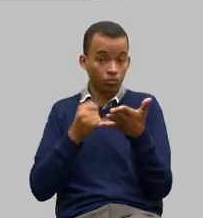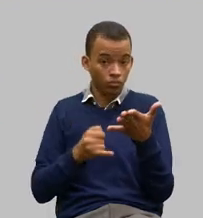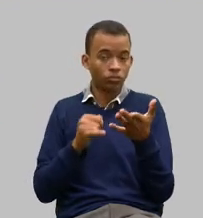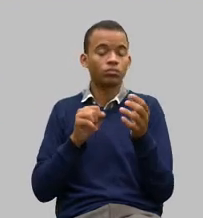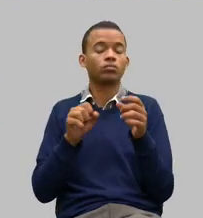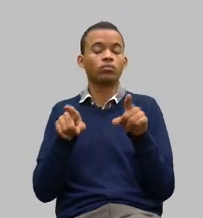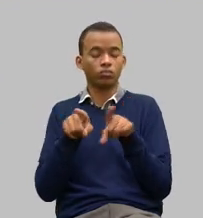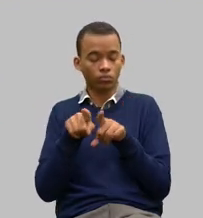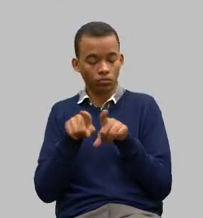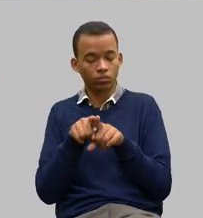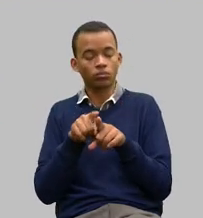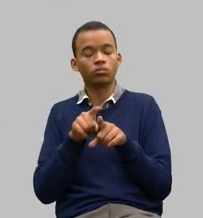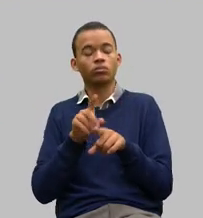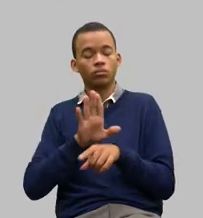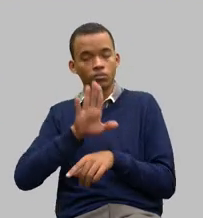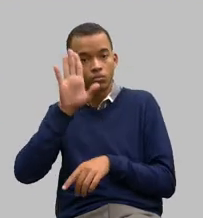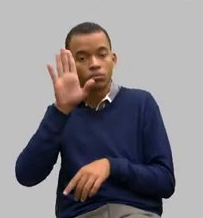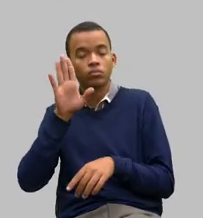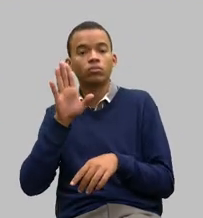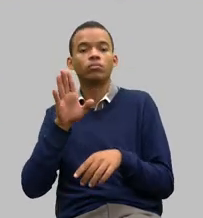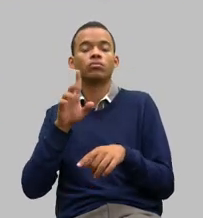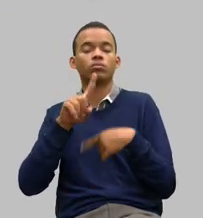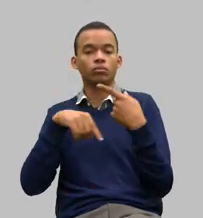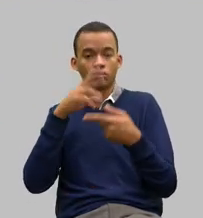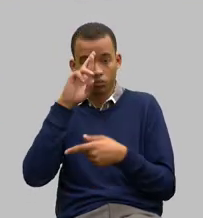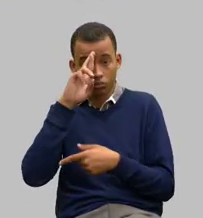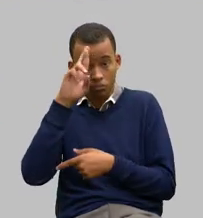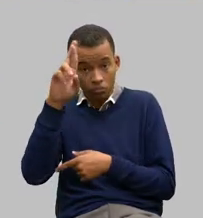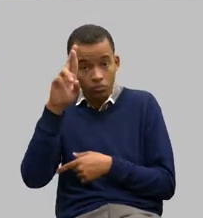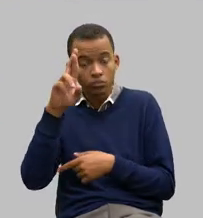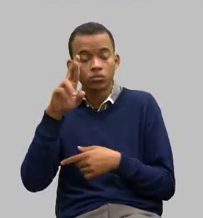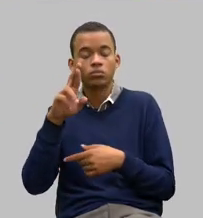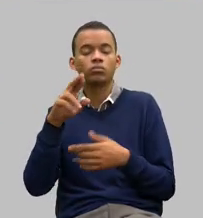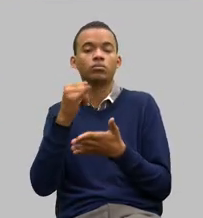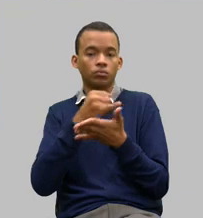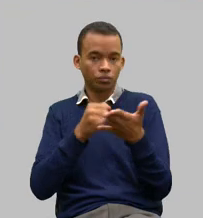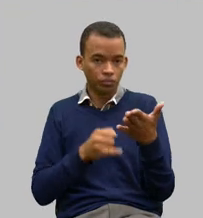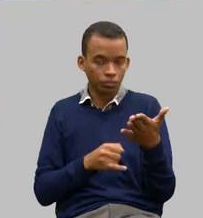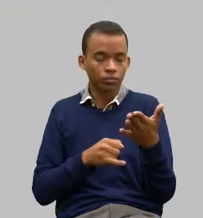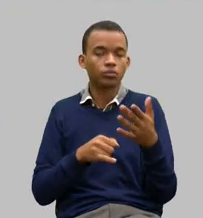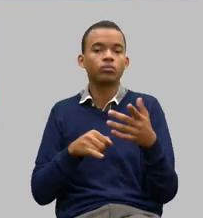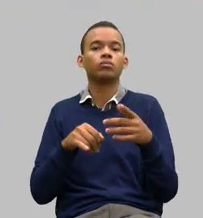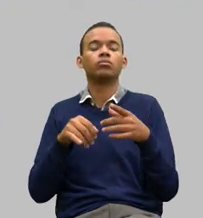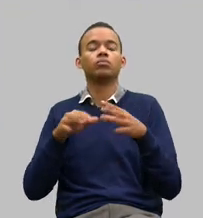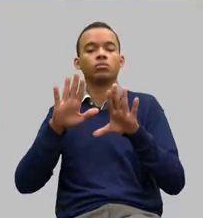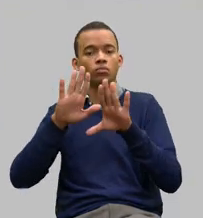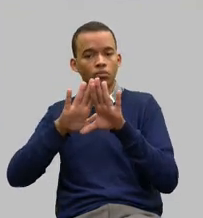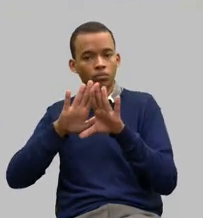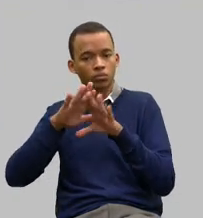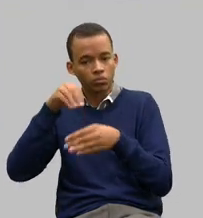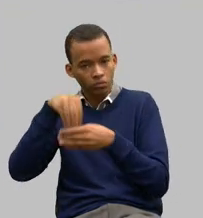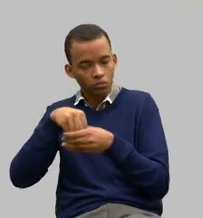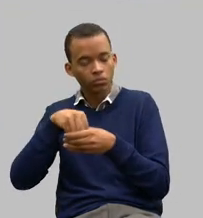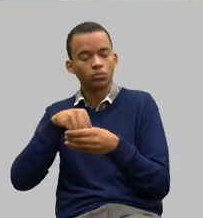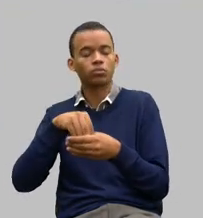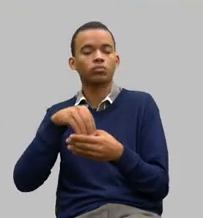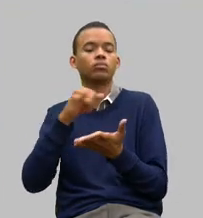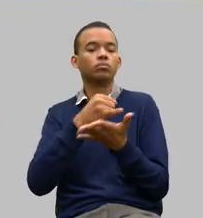por ordem de inscrição quto membros da mesa da Assembleia por ordem de